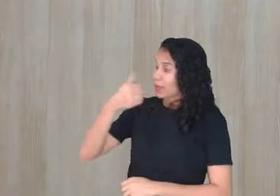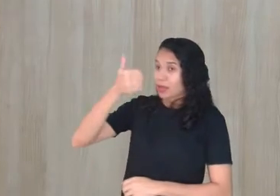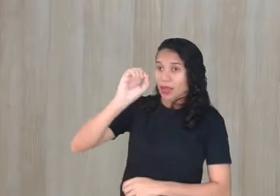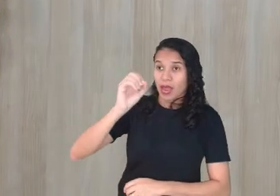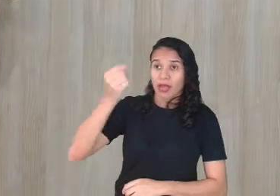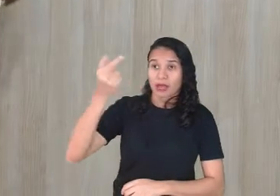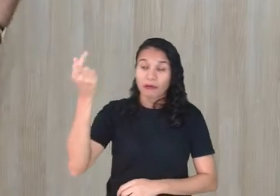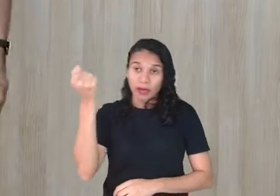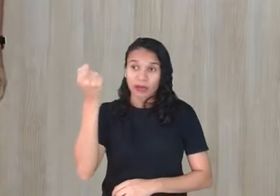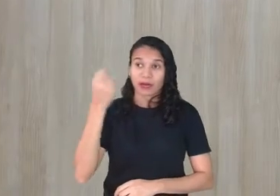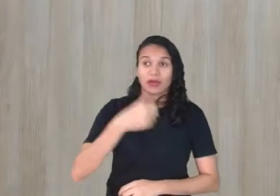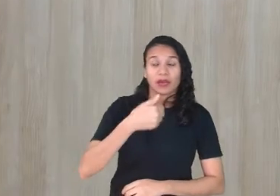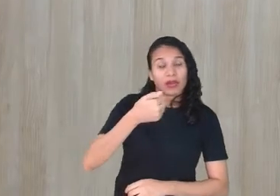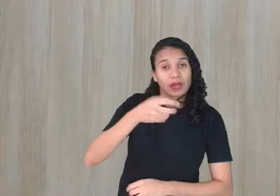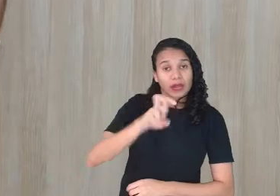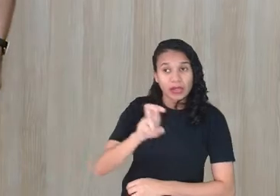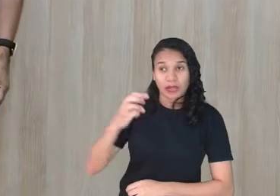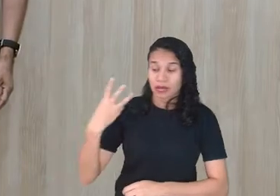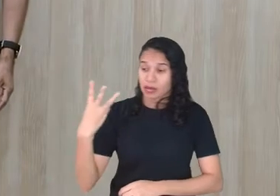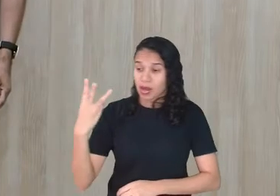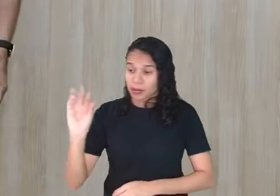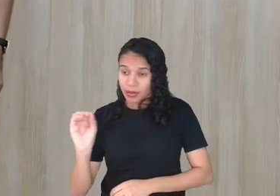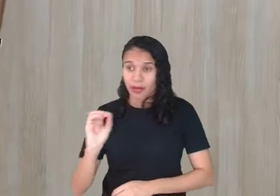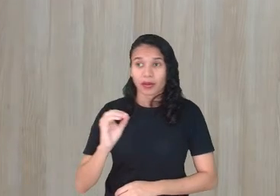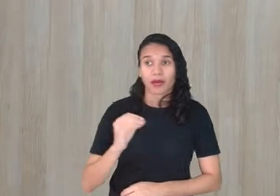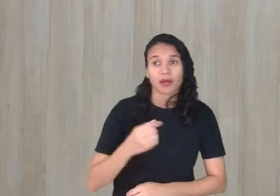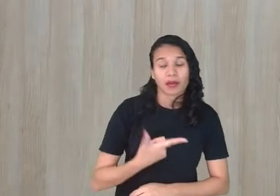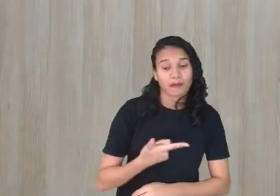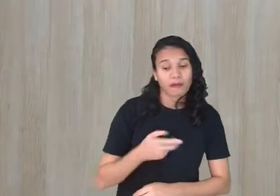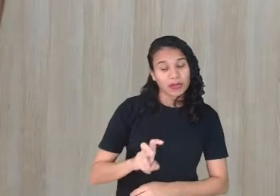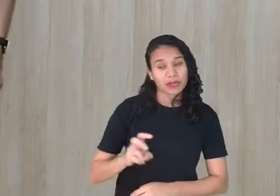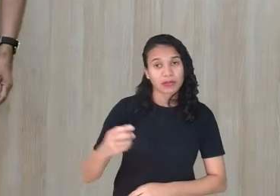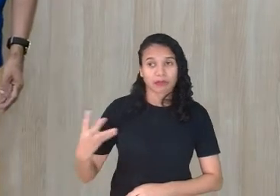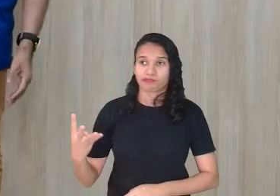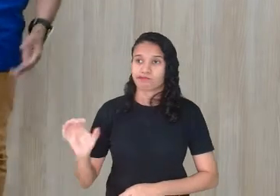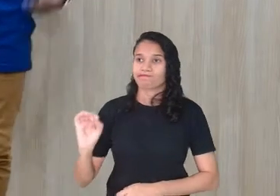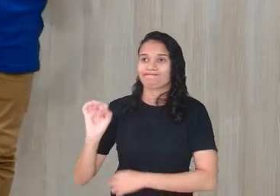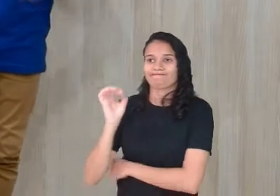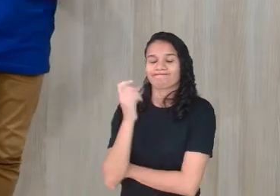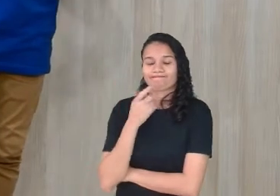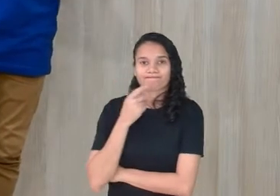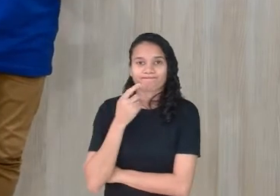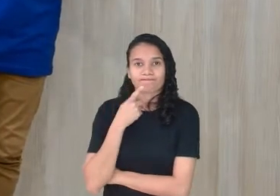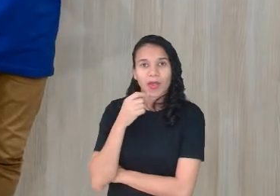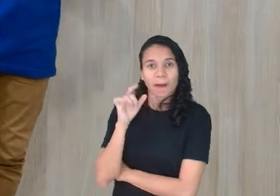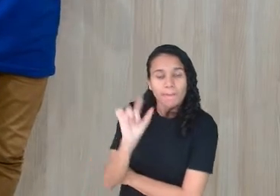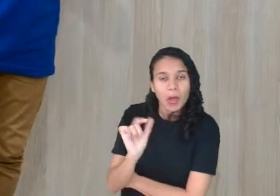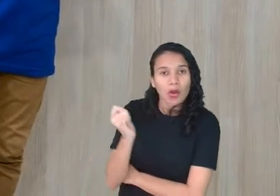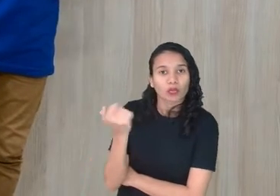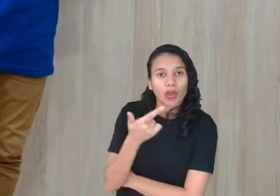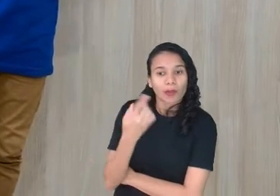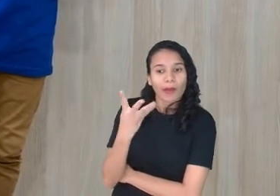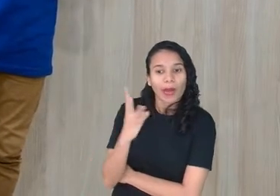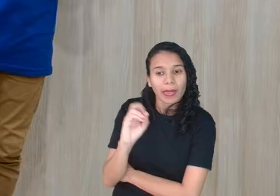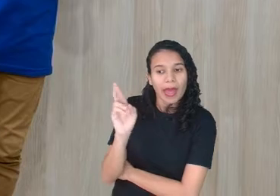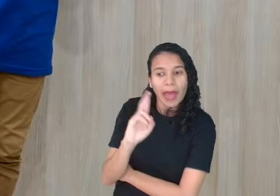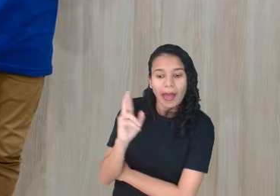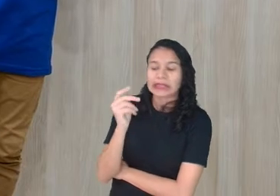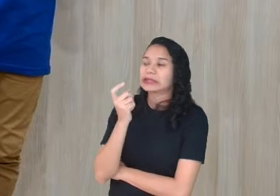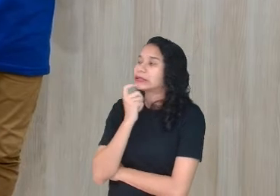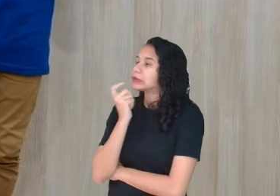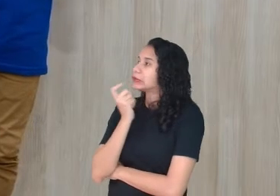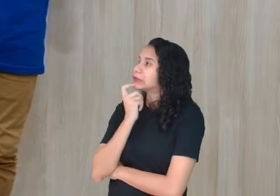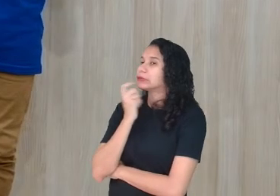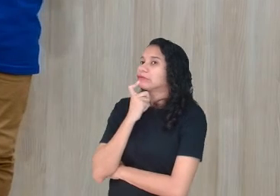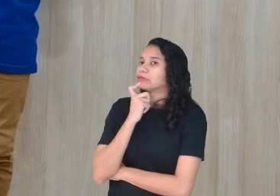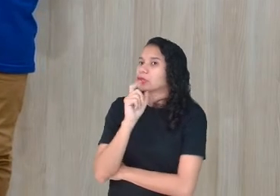de 20, tenho 15 camisas de 30 e 25 camisas de 40. Eu quero menos de R$40. Então, eu posso escolher a